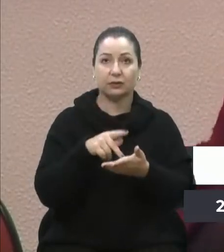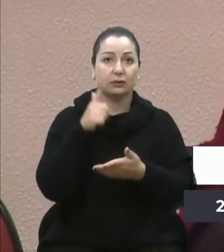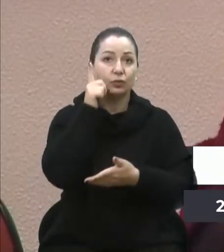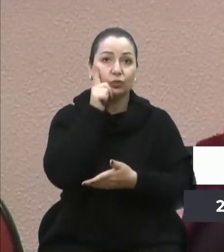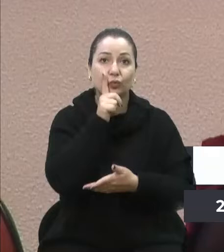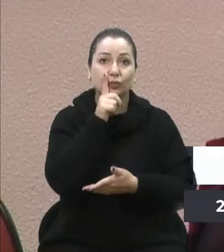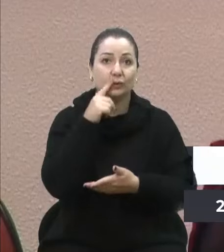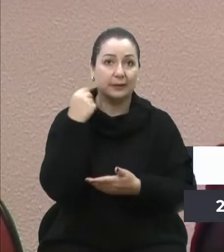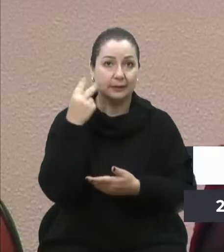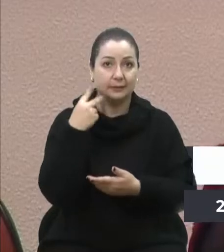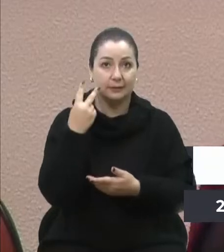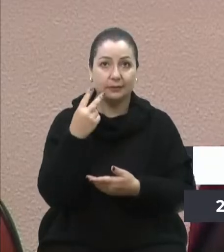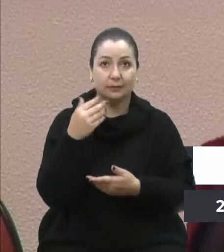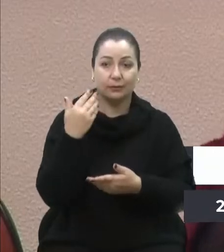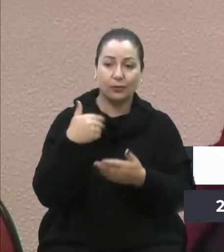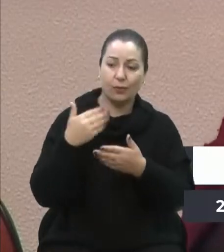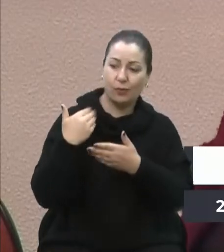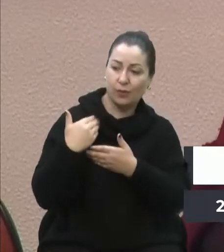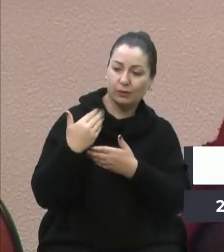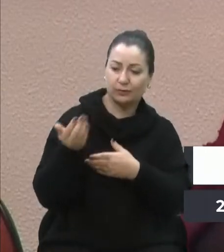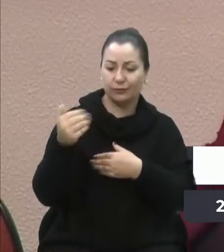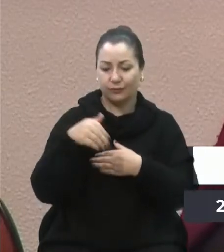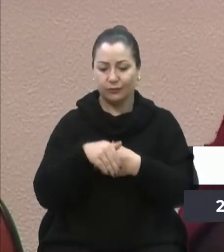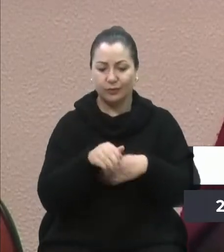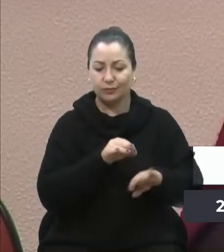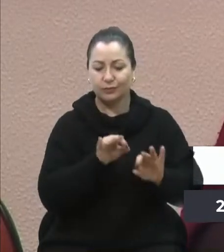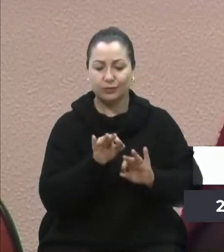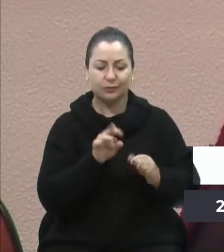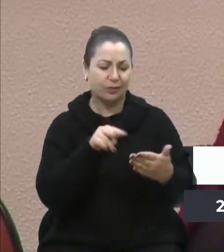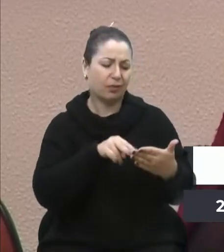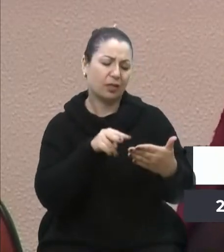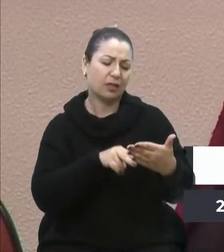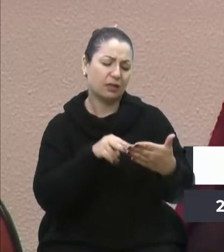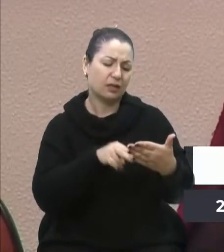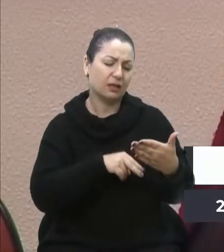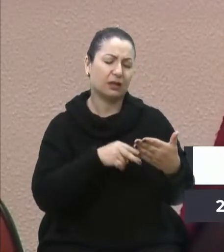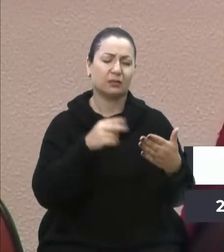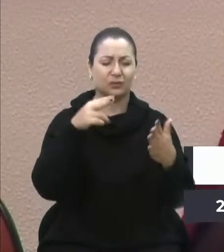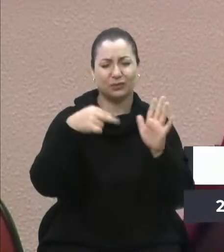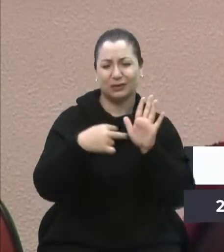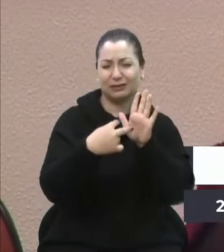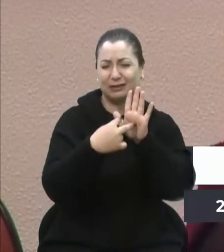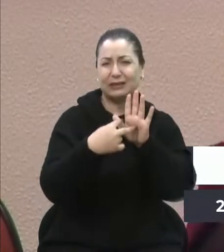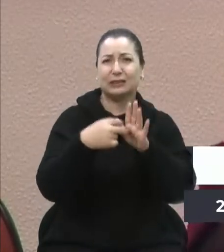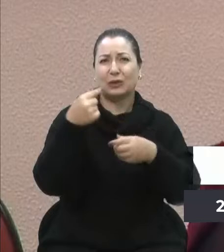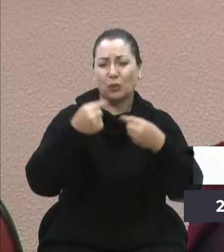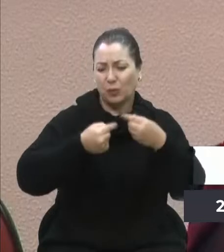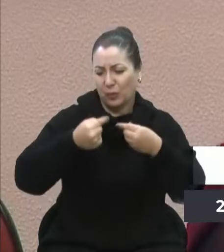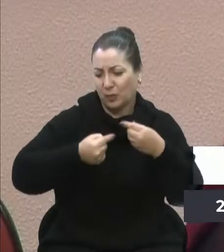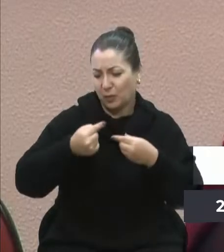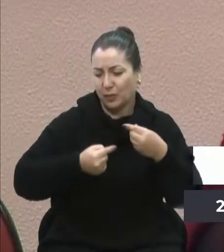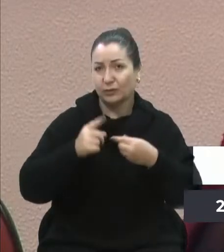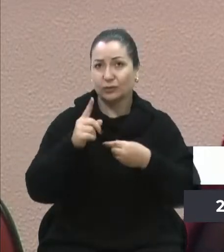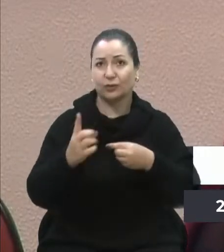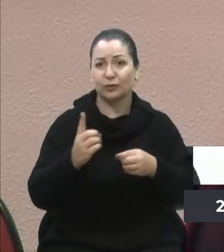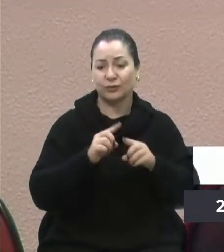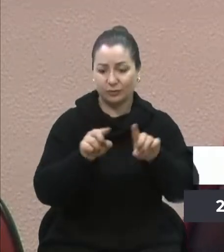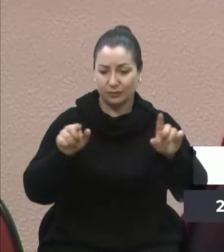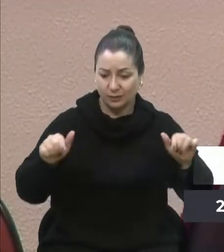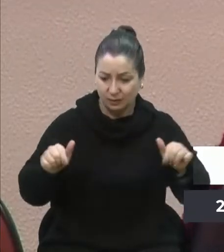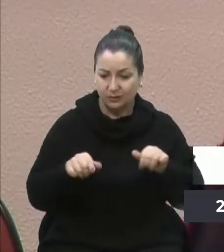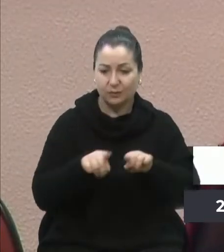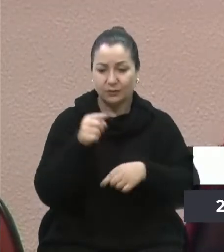Lucas, quando chegou esse projeto, a gente leu com muita atenção, conversou, discutiu, o senhor veio ao gabinete também para a gente falar a